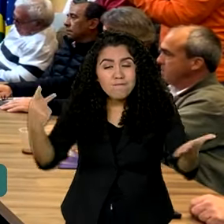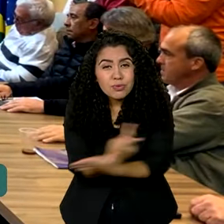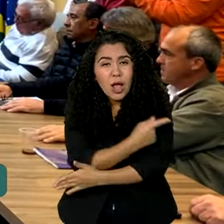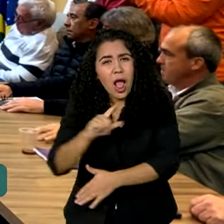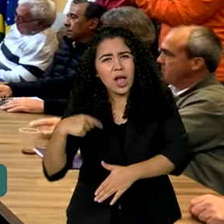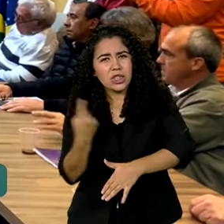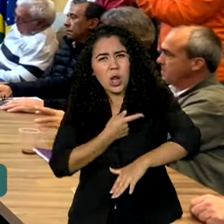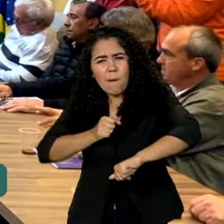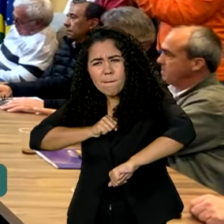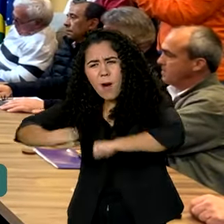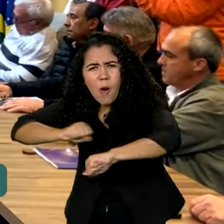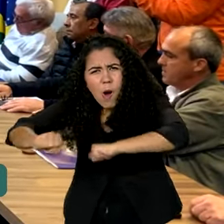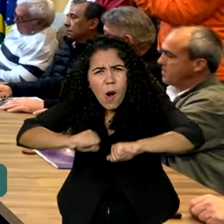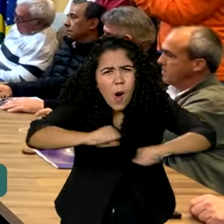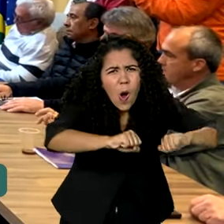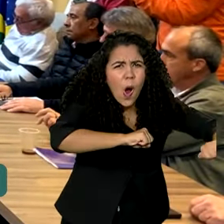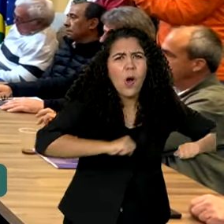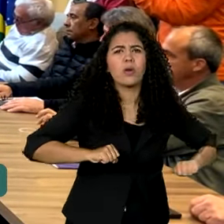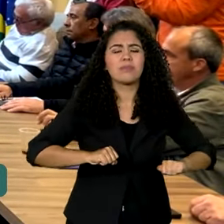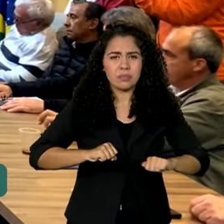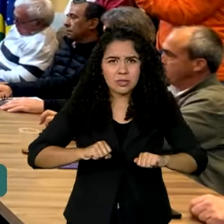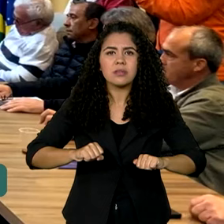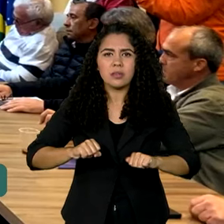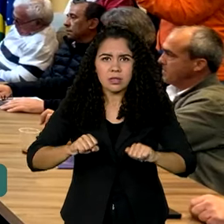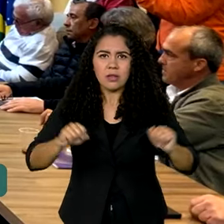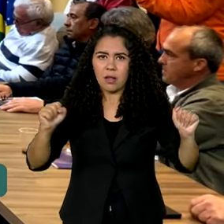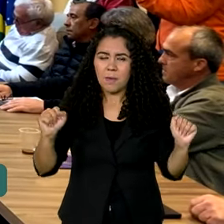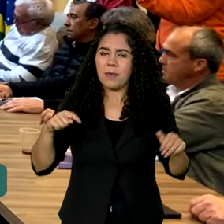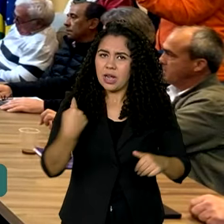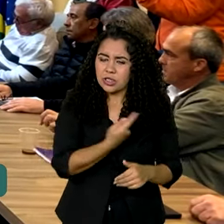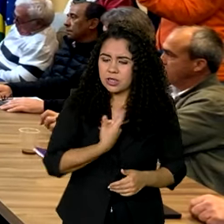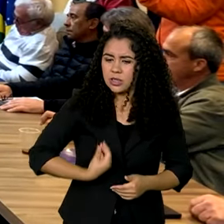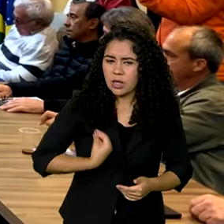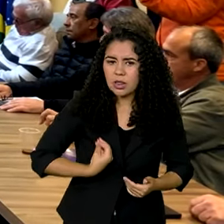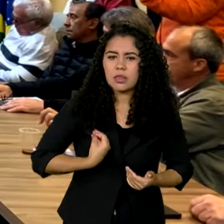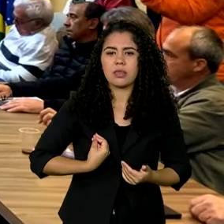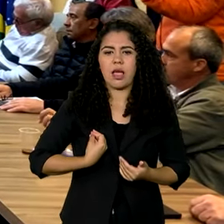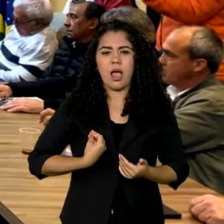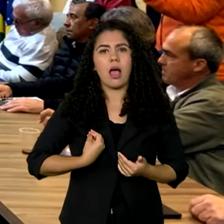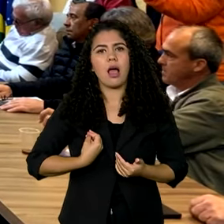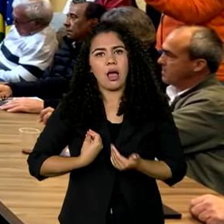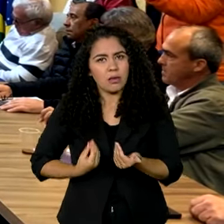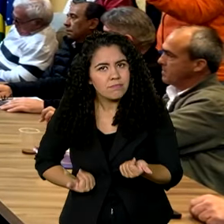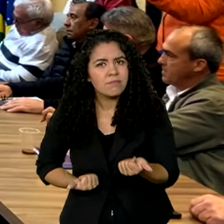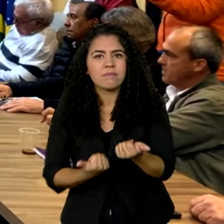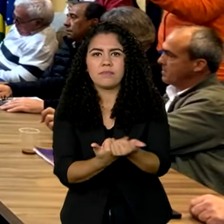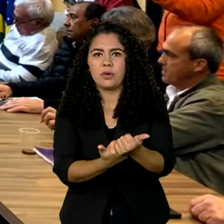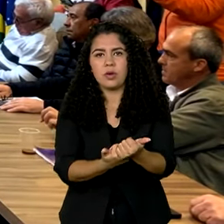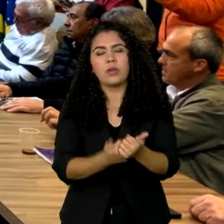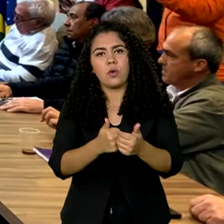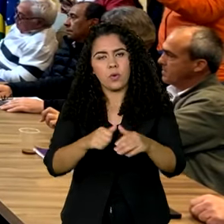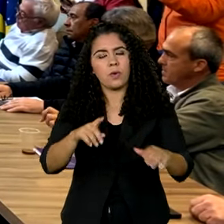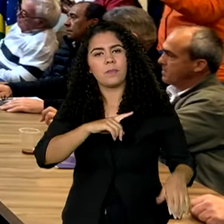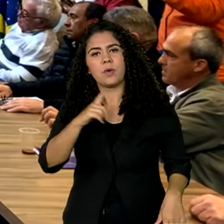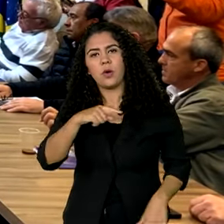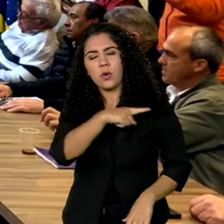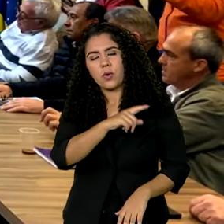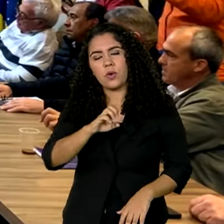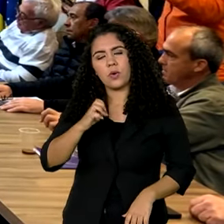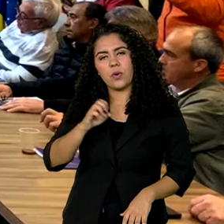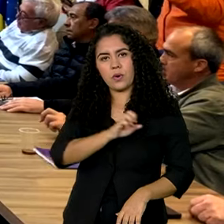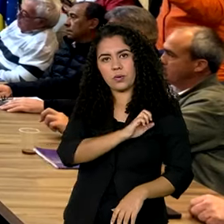mobilizou todo o nosso governo para estar à disposição do governador Eduardo Leite, da sua equipe